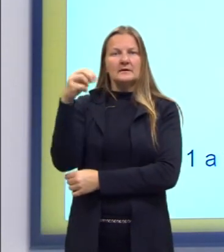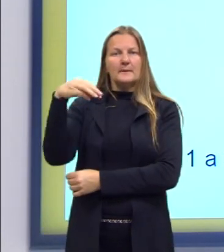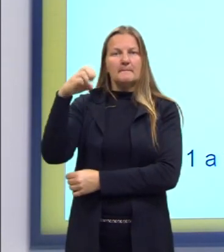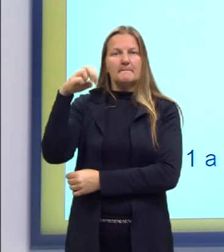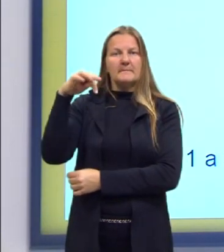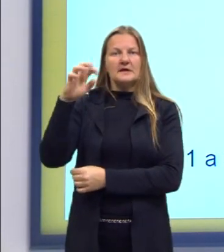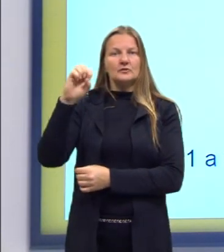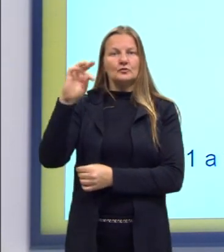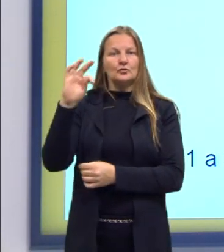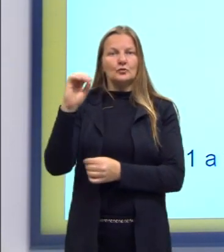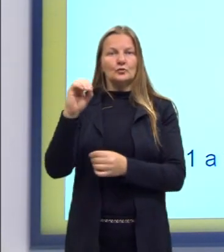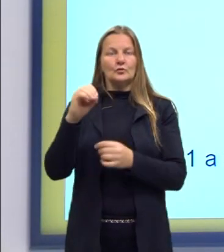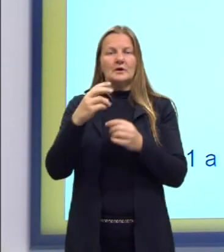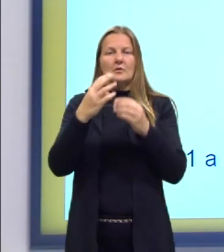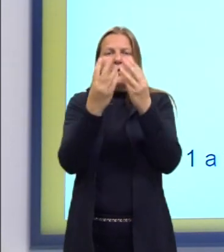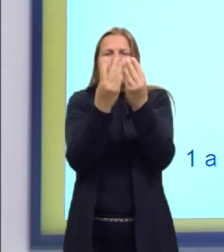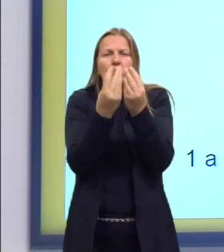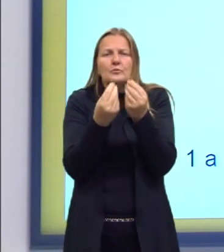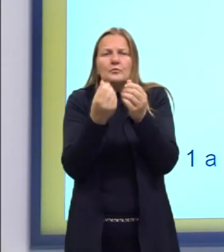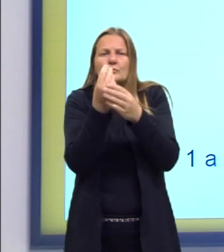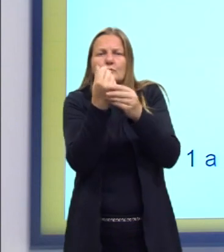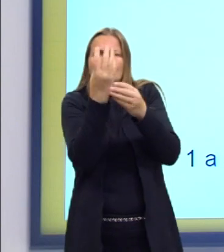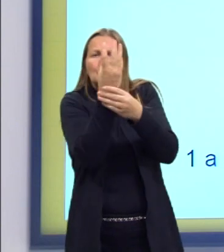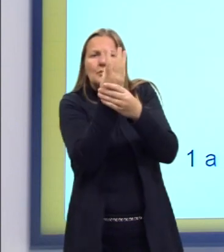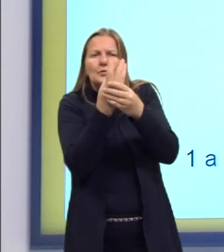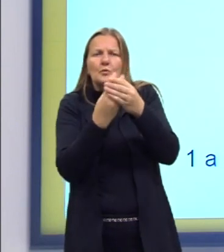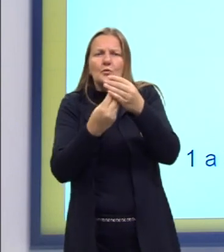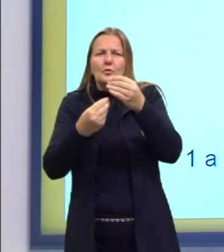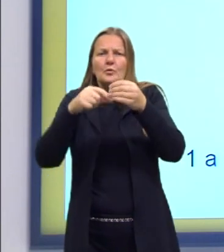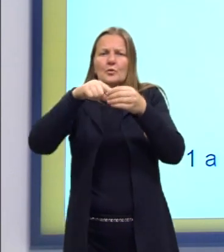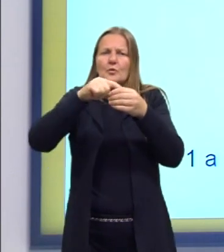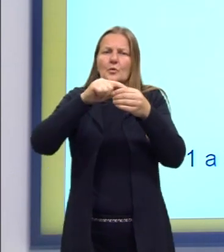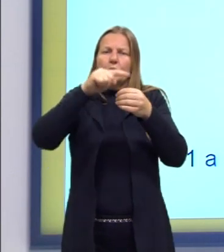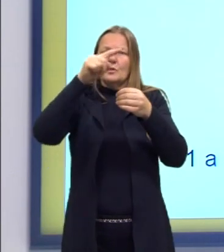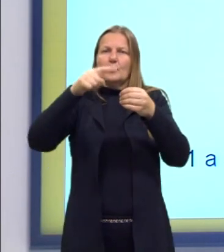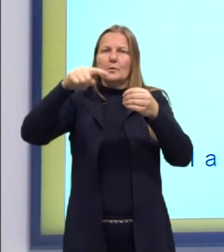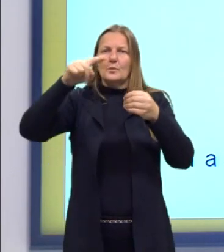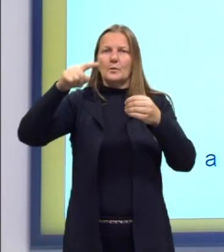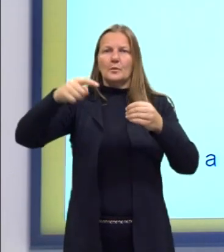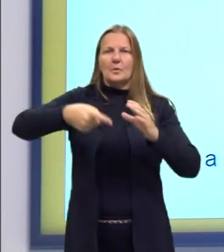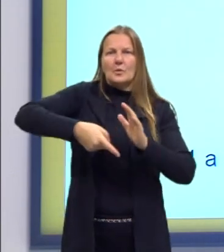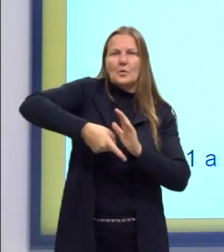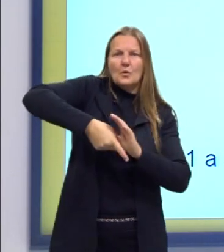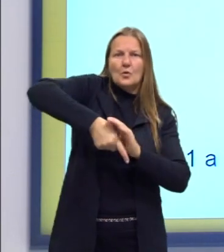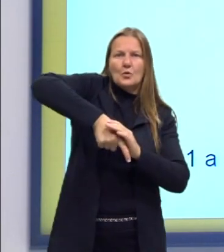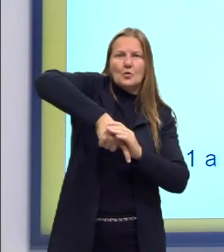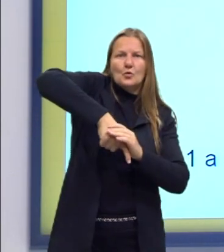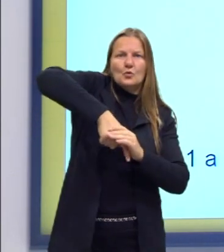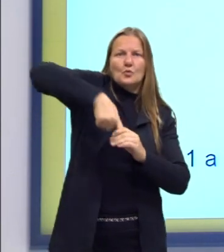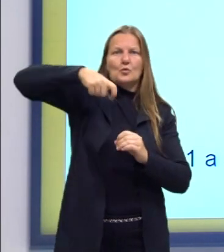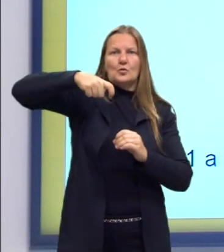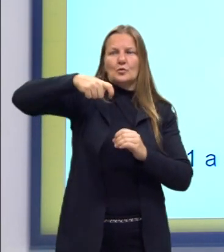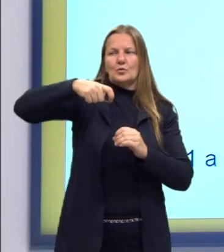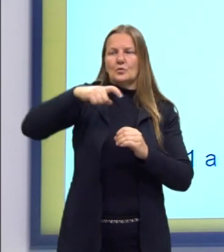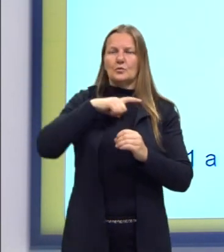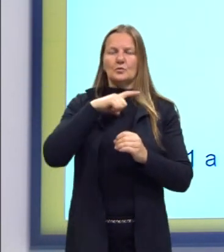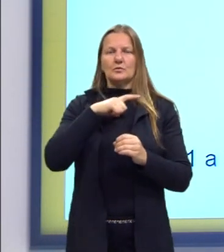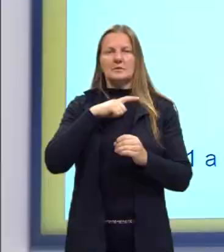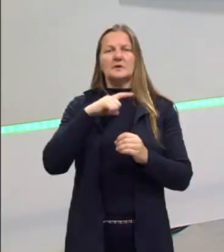a uma destilação fracionada do petróleo né porque o petróleo ele é extraído e depois